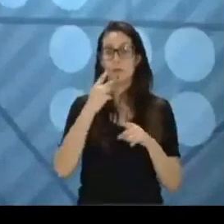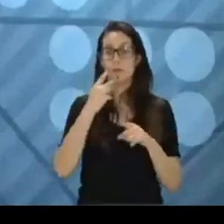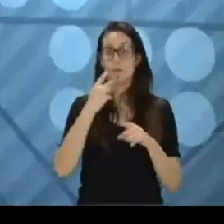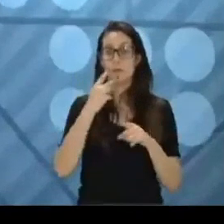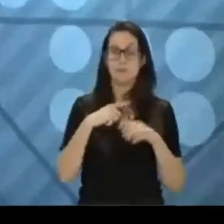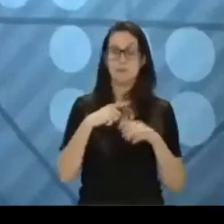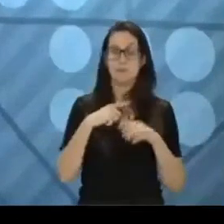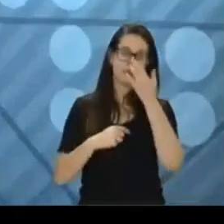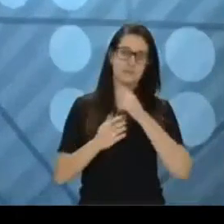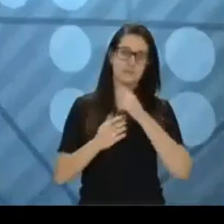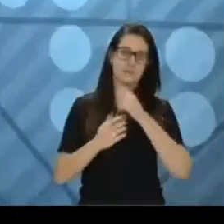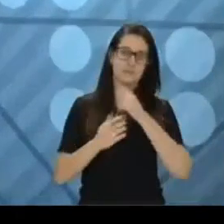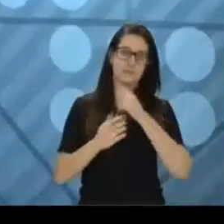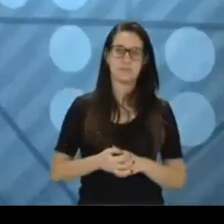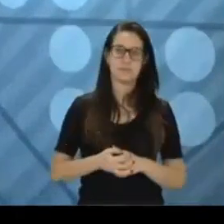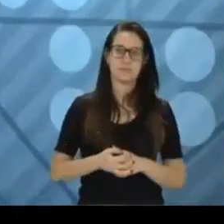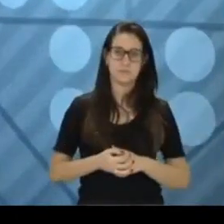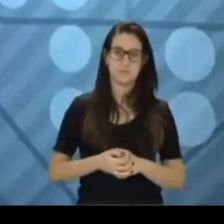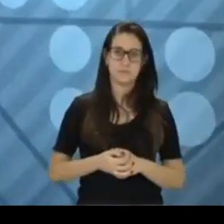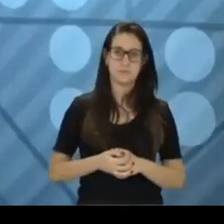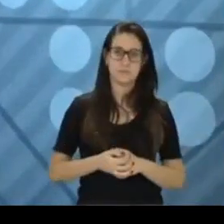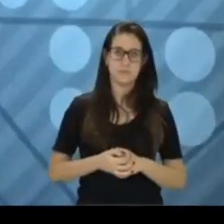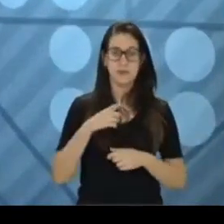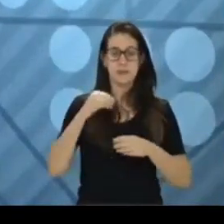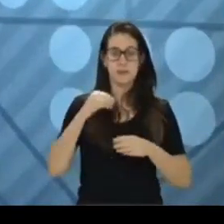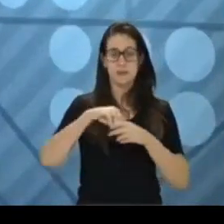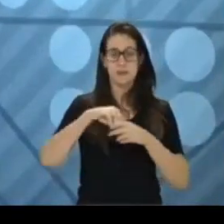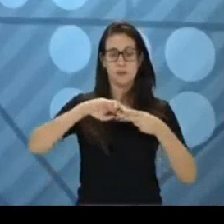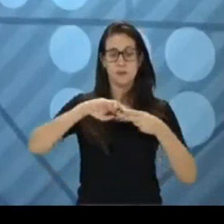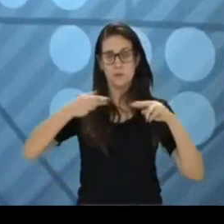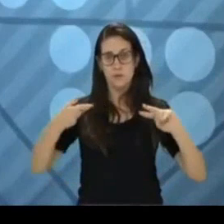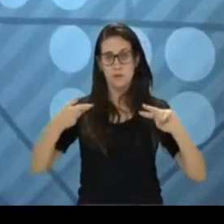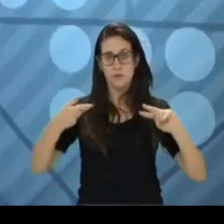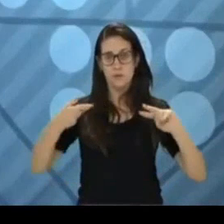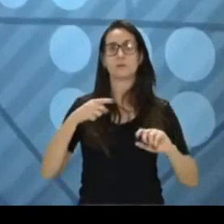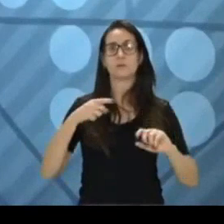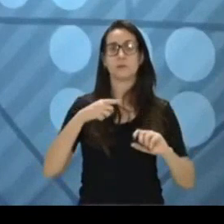realizada. Então, porque nós temos ali no núcleo um material genético que tem caráter